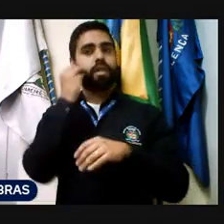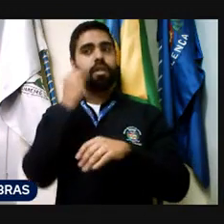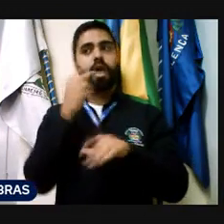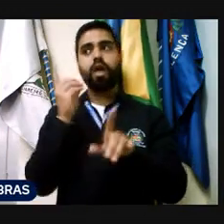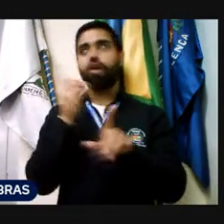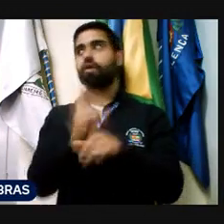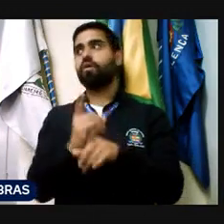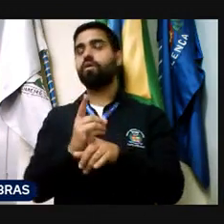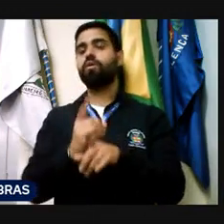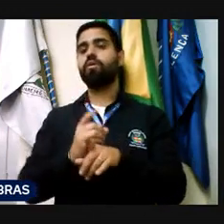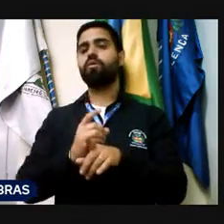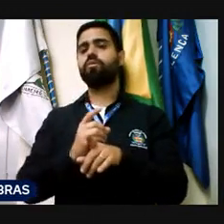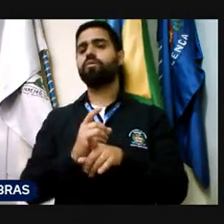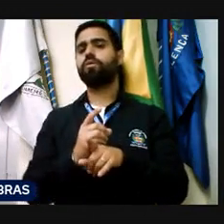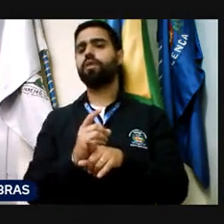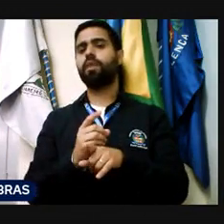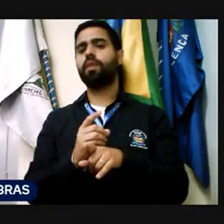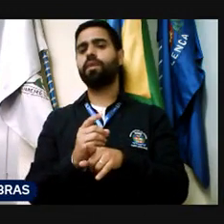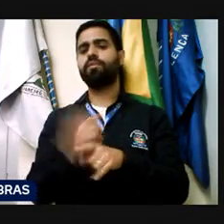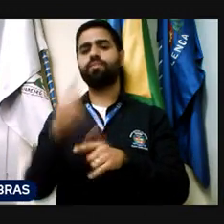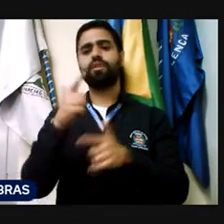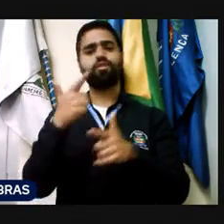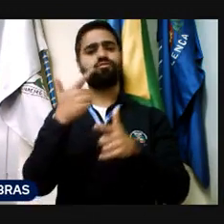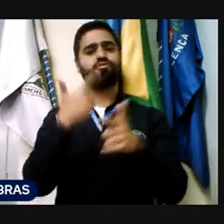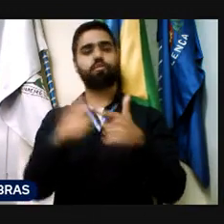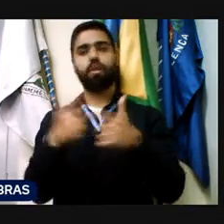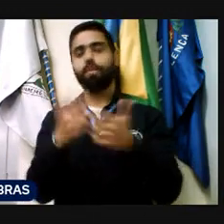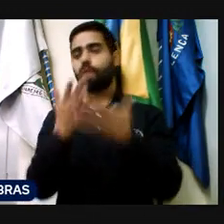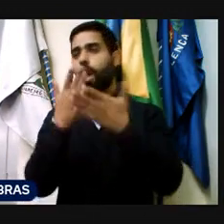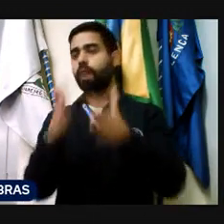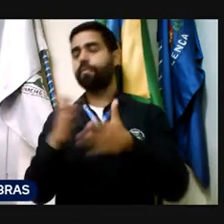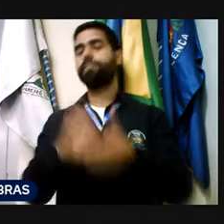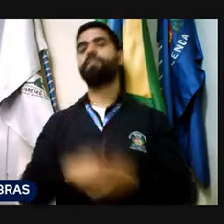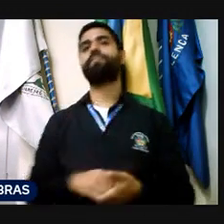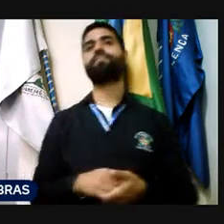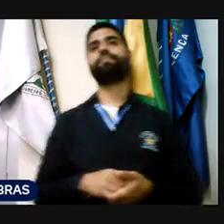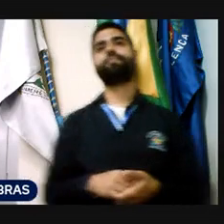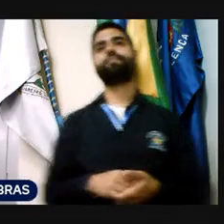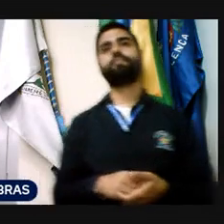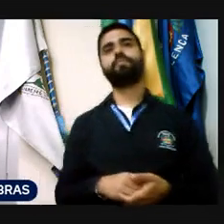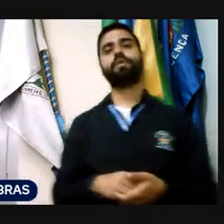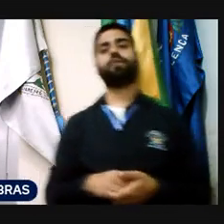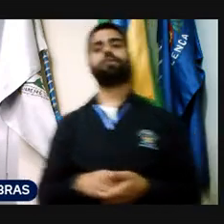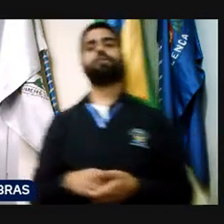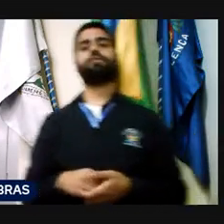solução para que esses problemas sejam resolvidos. E também